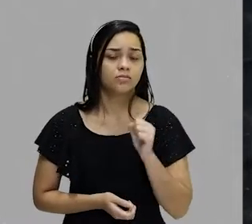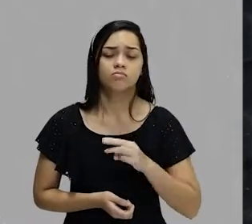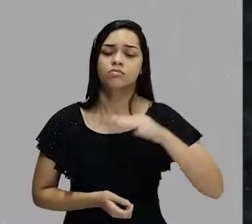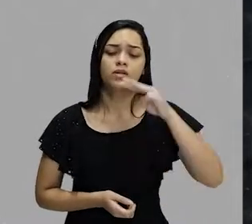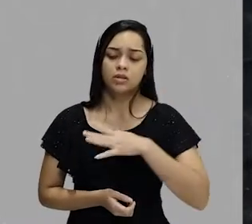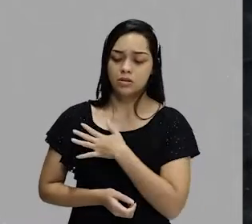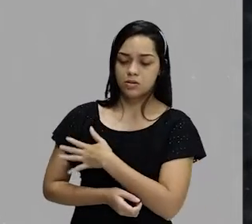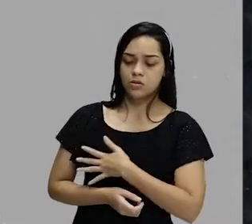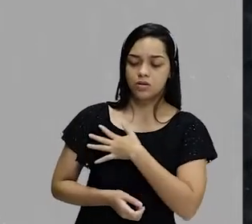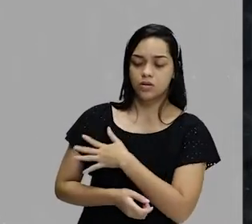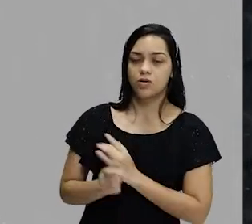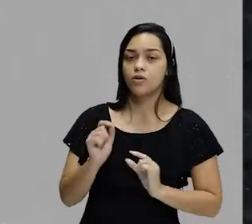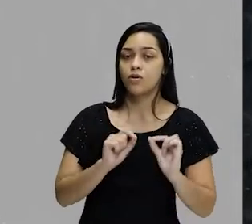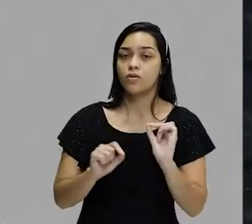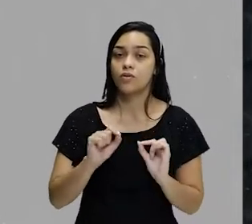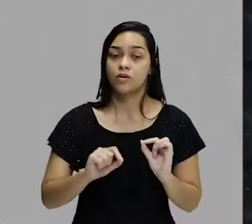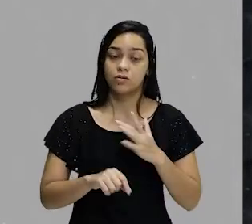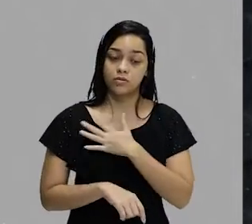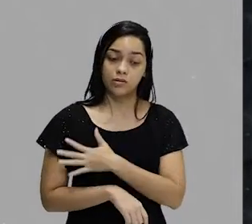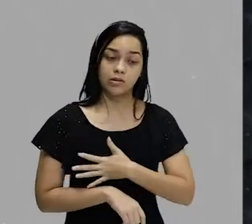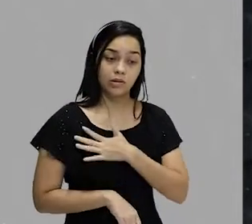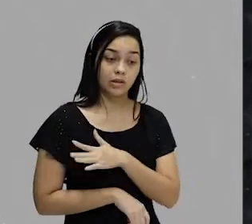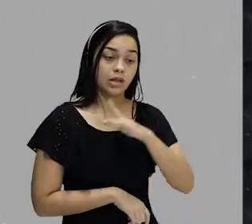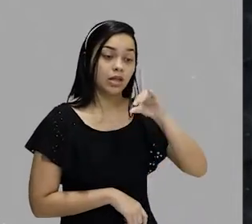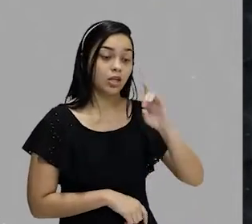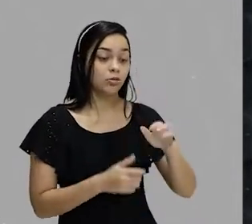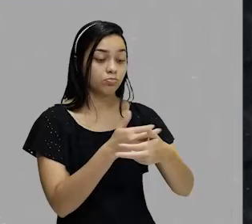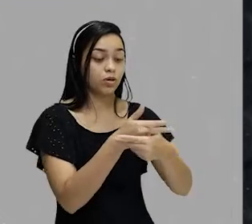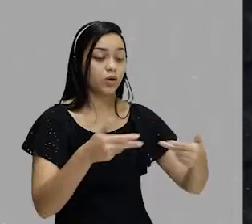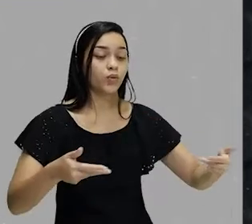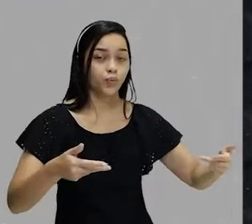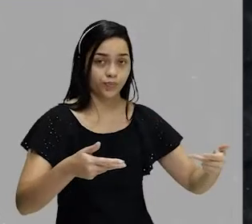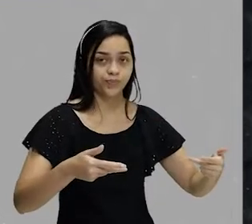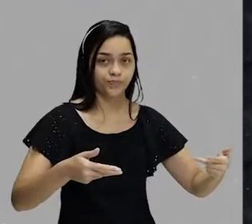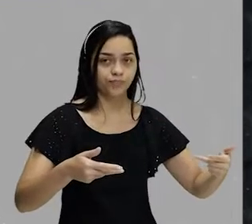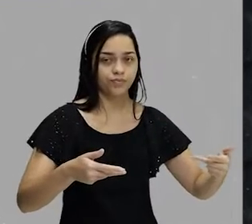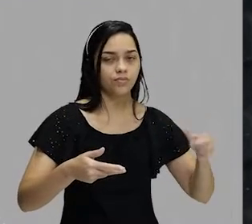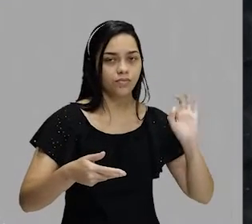Quem gostaria, gostaria de algo.